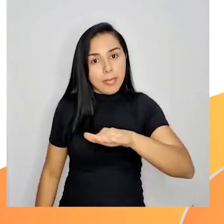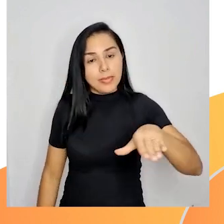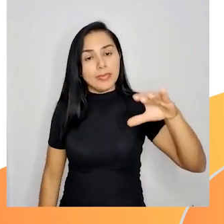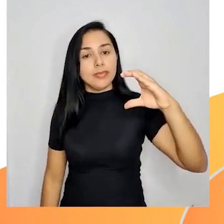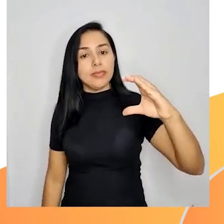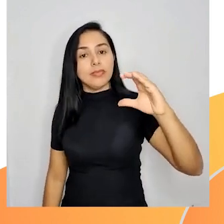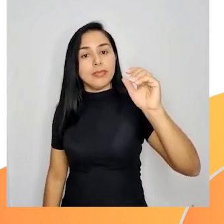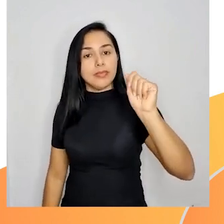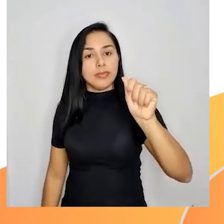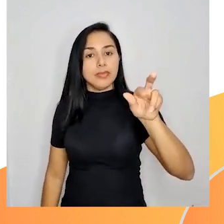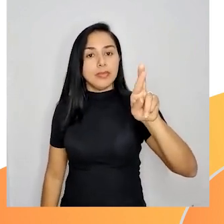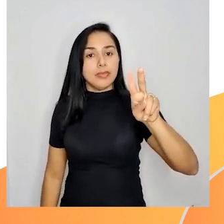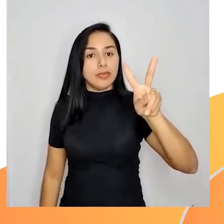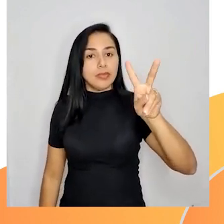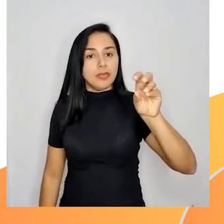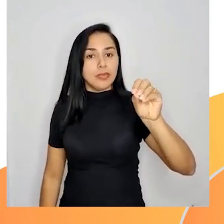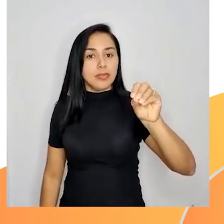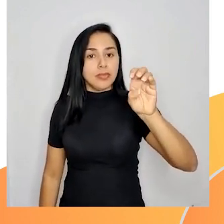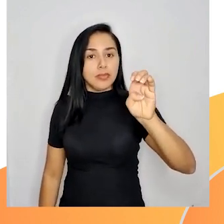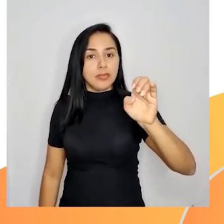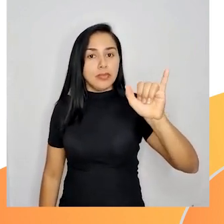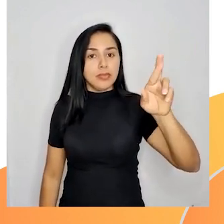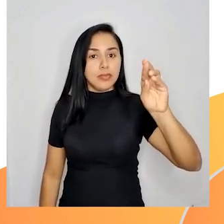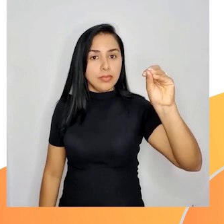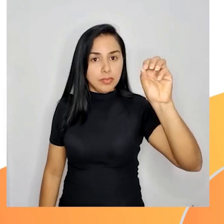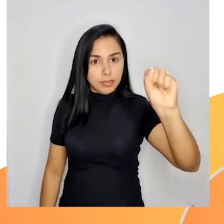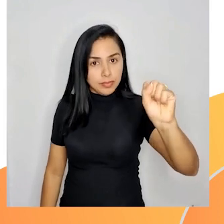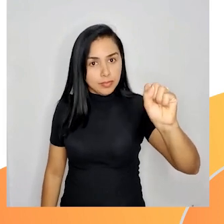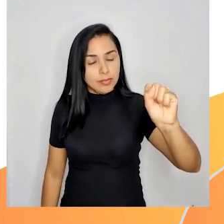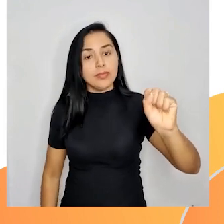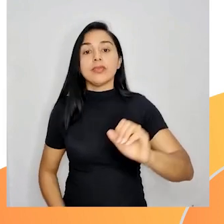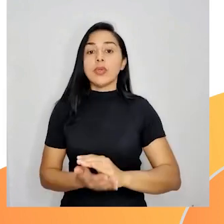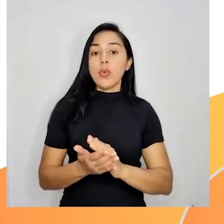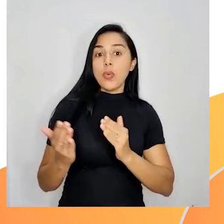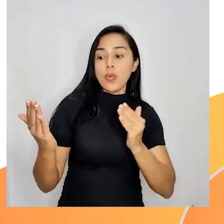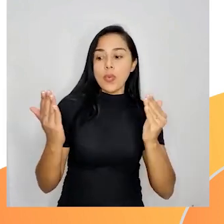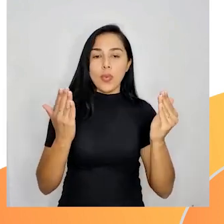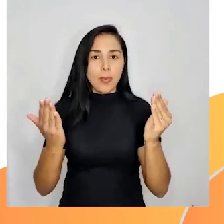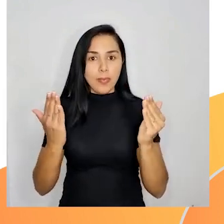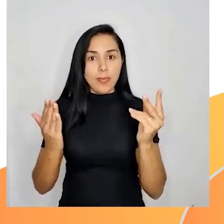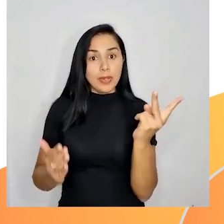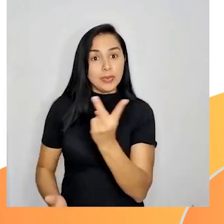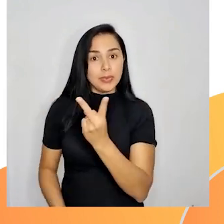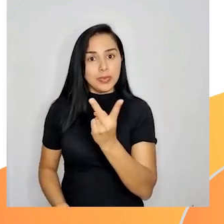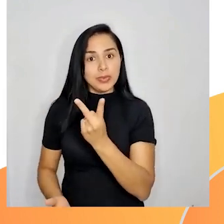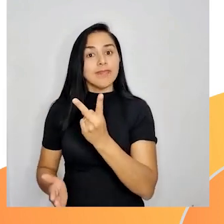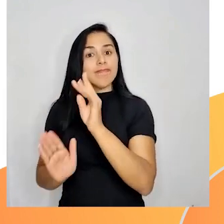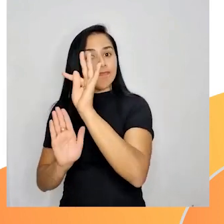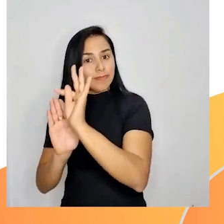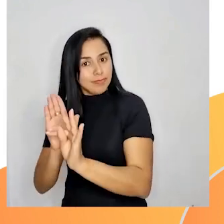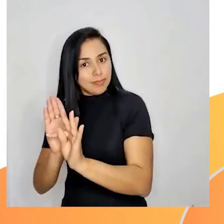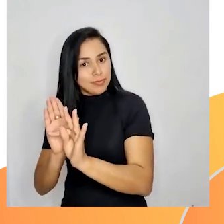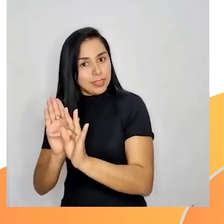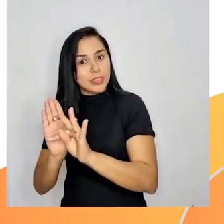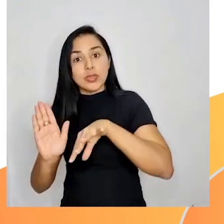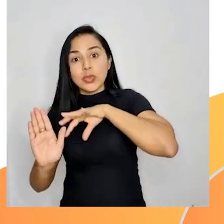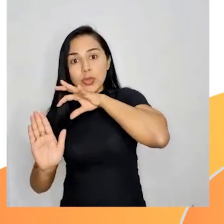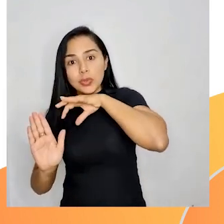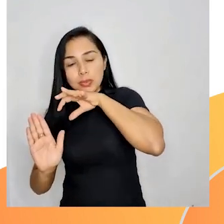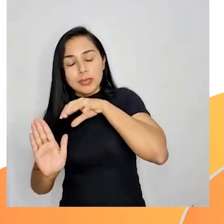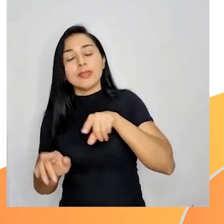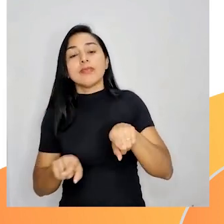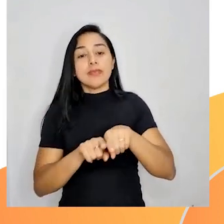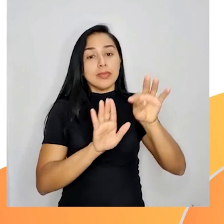social. E dentro dessa mesma nuance literária voltada para o engajamento social, nós temos os